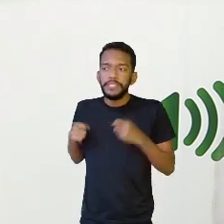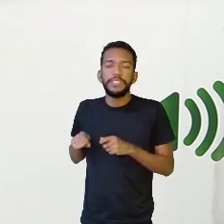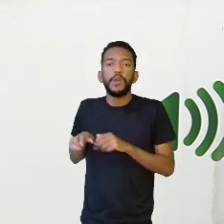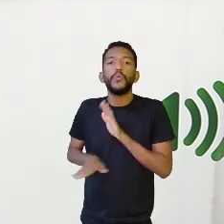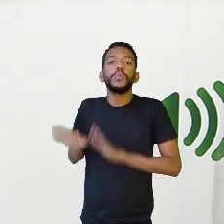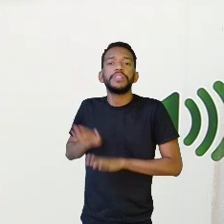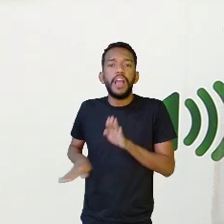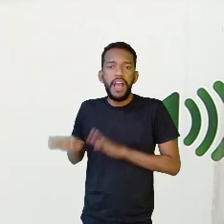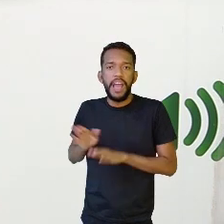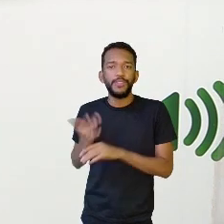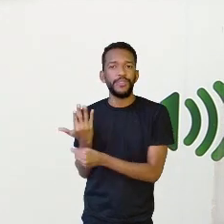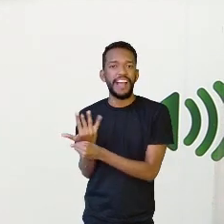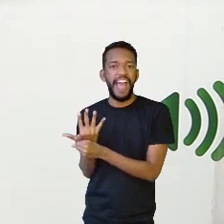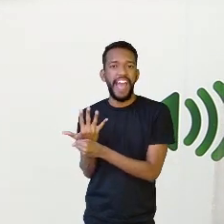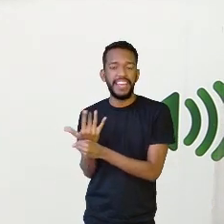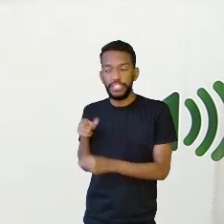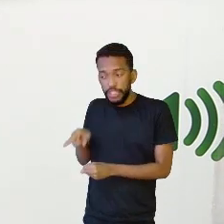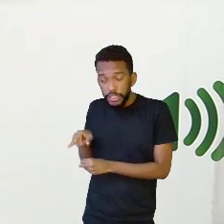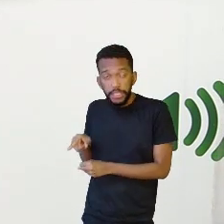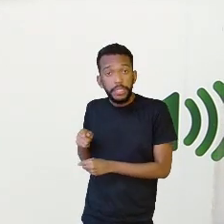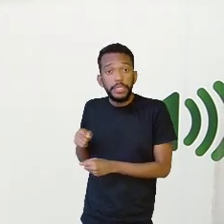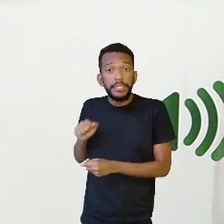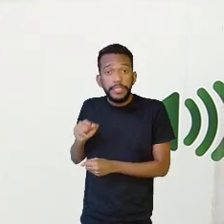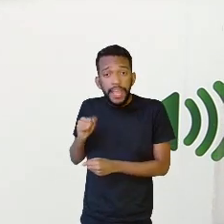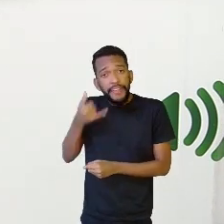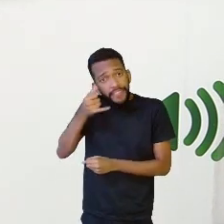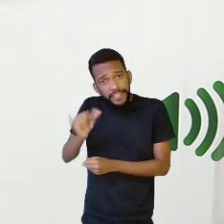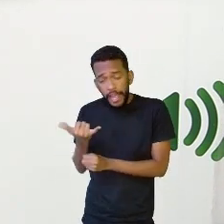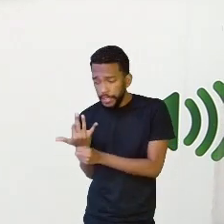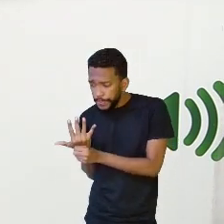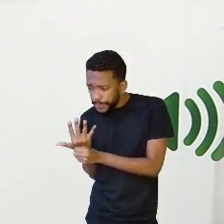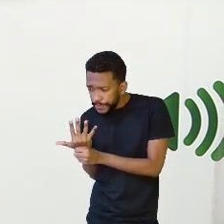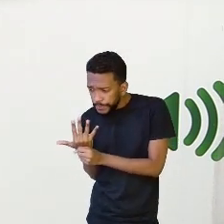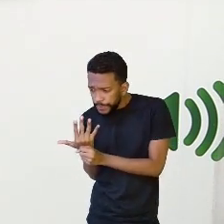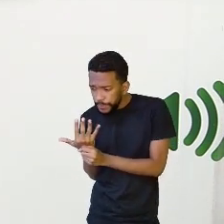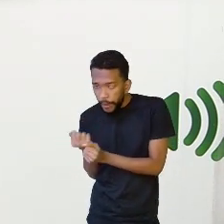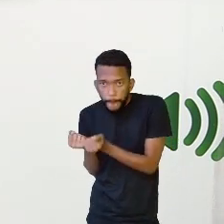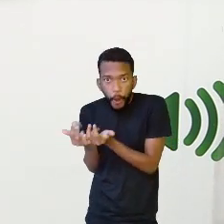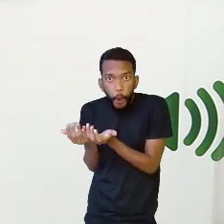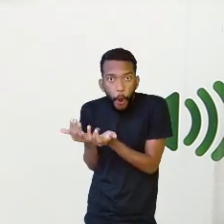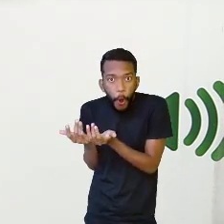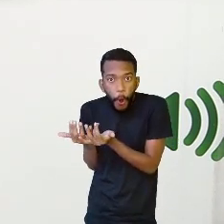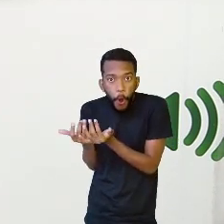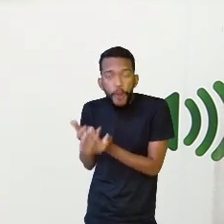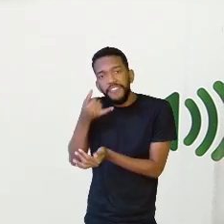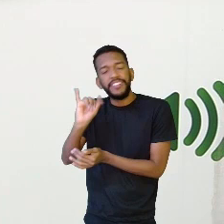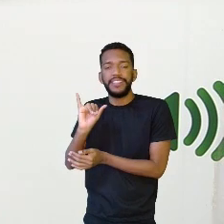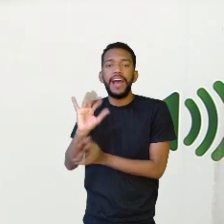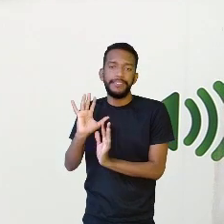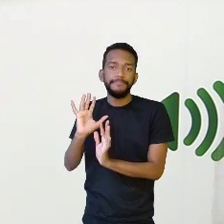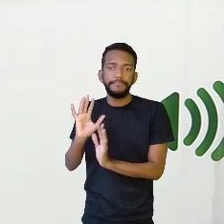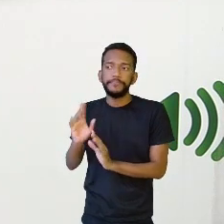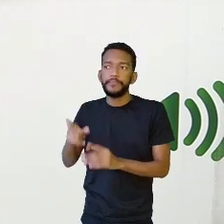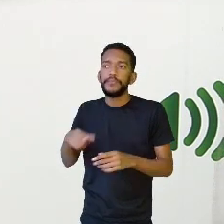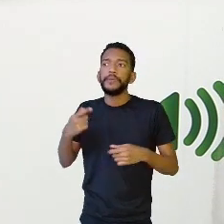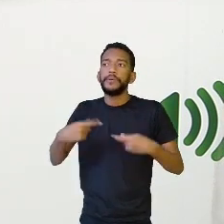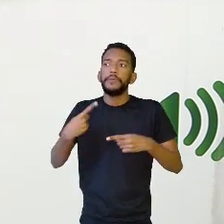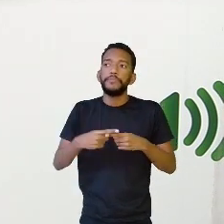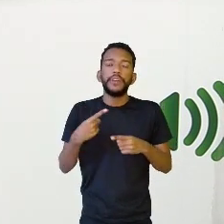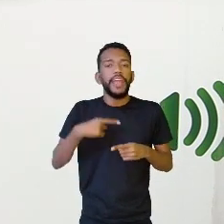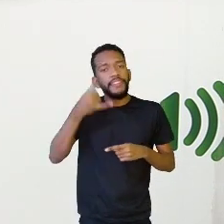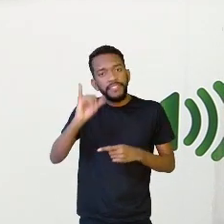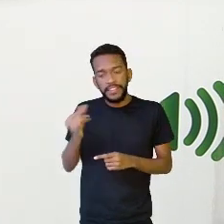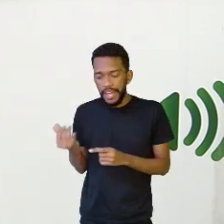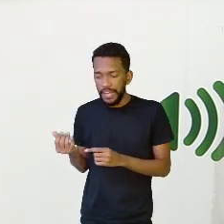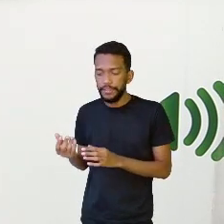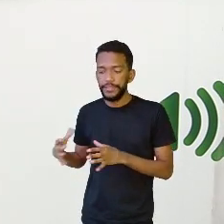colocar lá o gás de cozinha, para não deixar vazando, né? Ter o cuidado na hora de manusear isso, para não ter nenhum